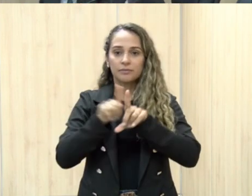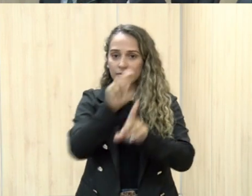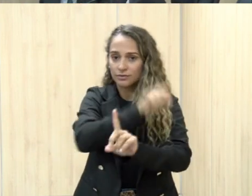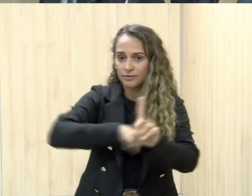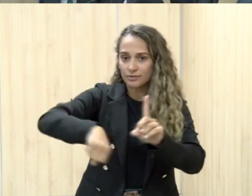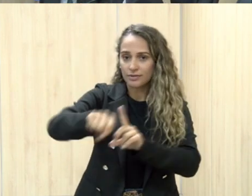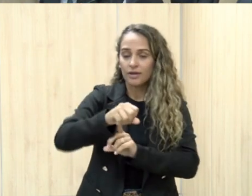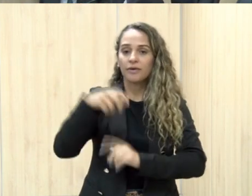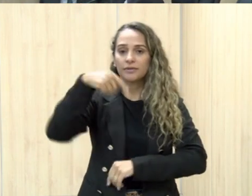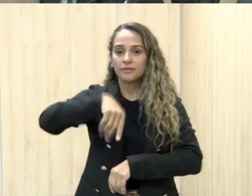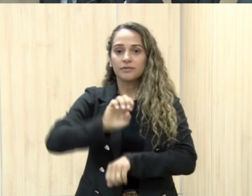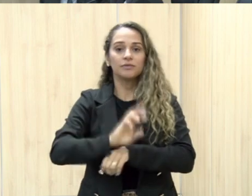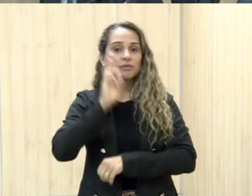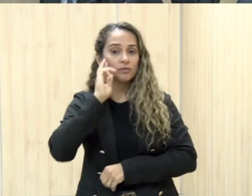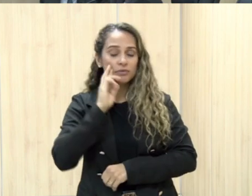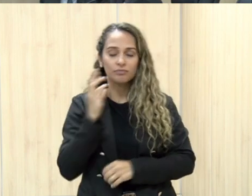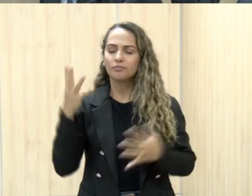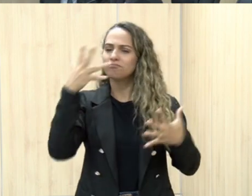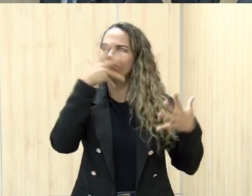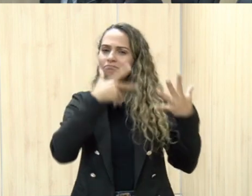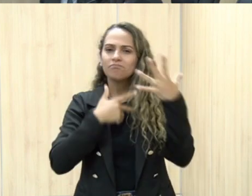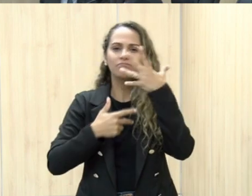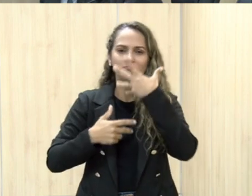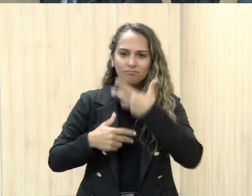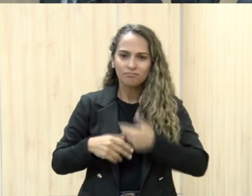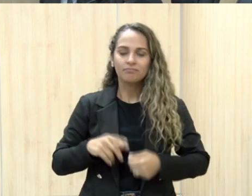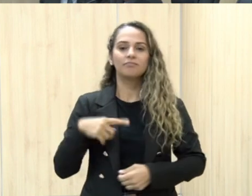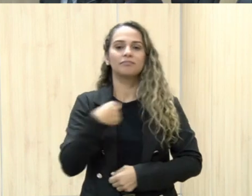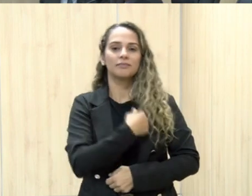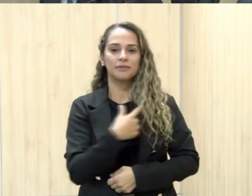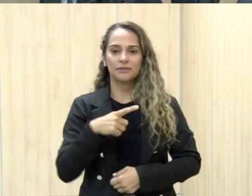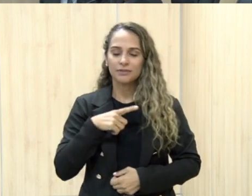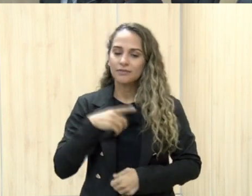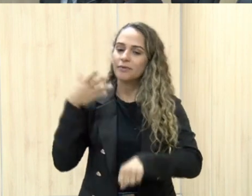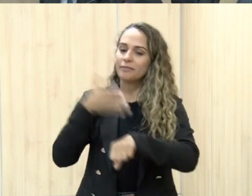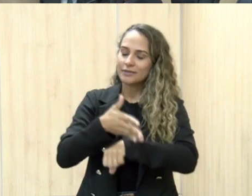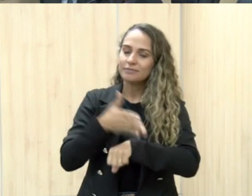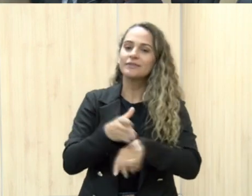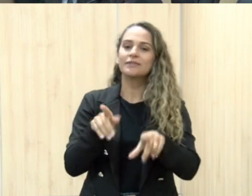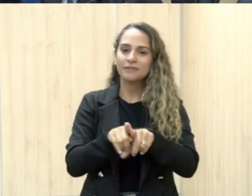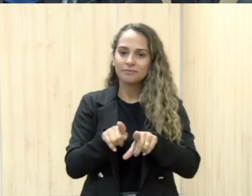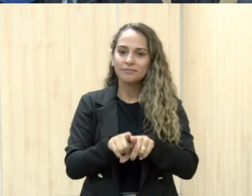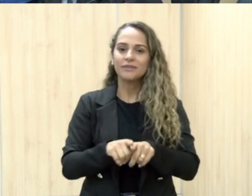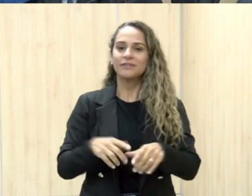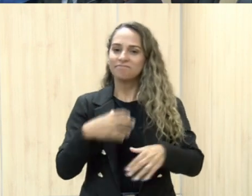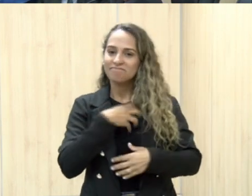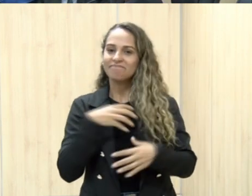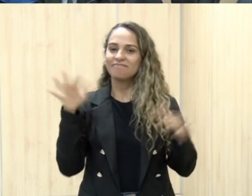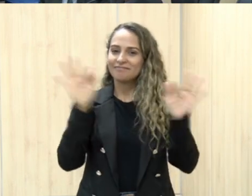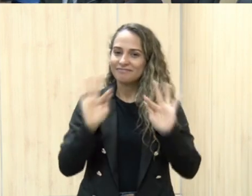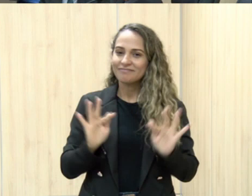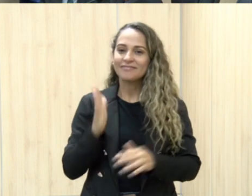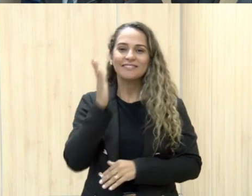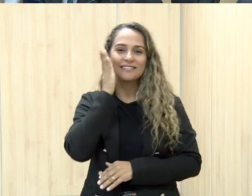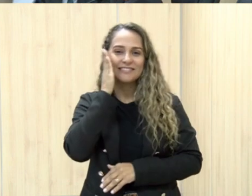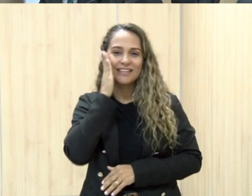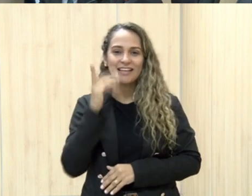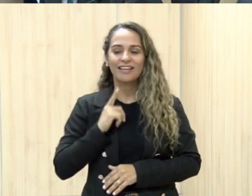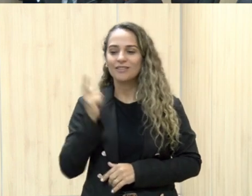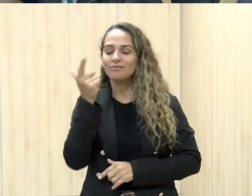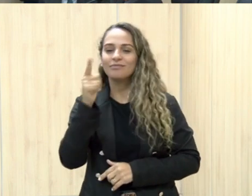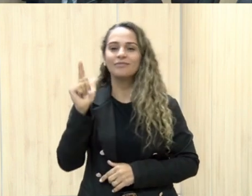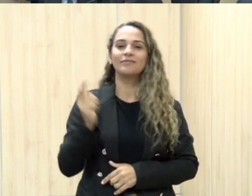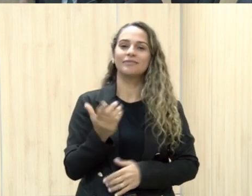no estado de Rondônia muito bonito e nós temos uma participação e eu fico muito feliz de saber que existem